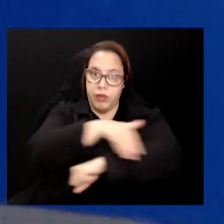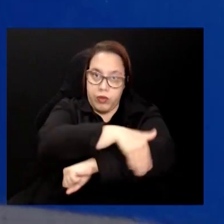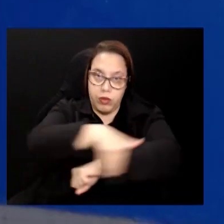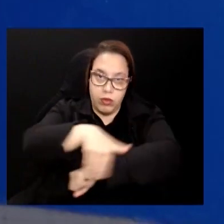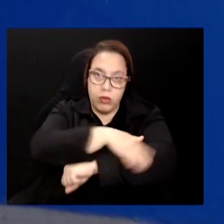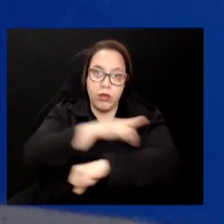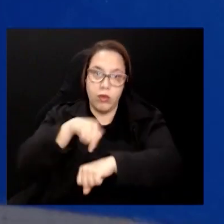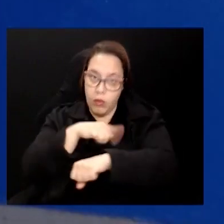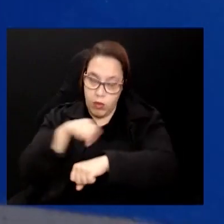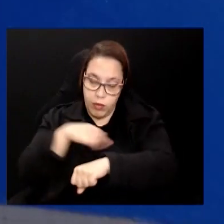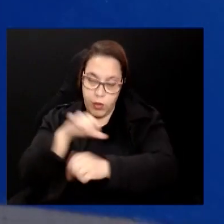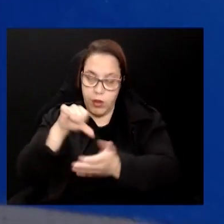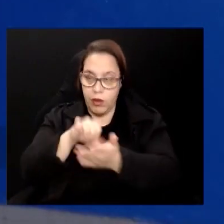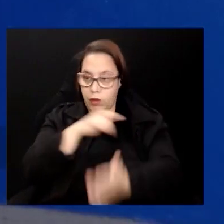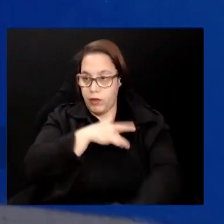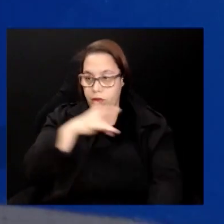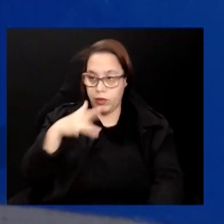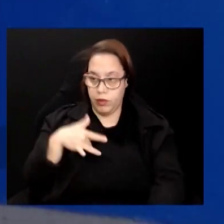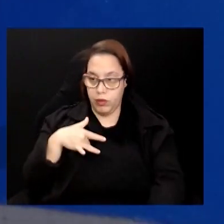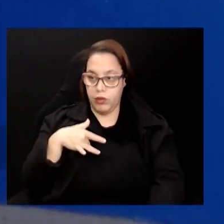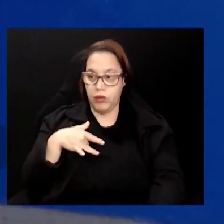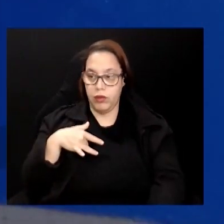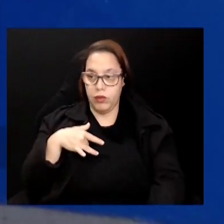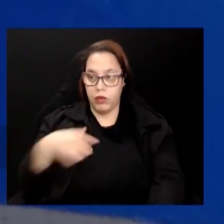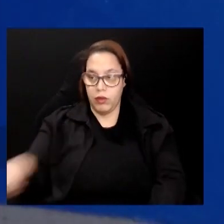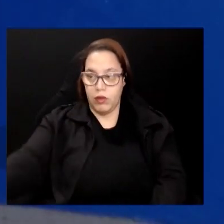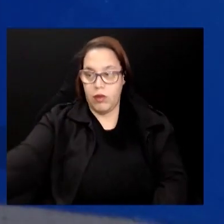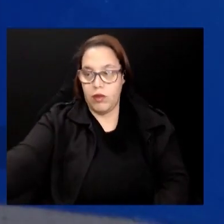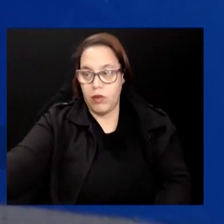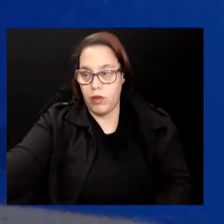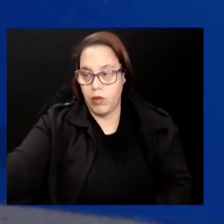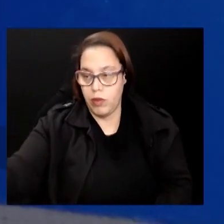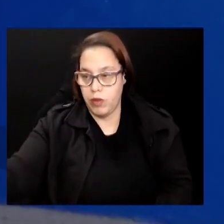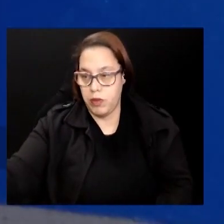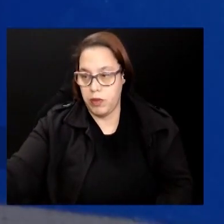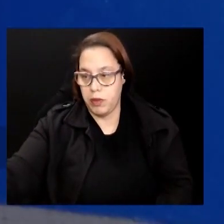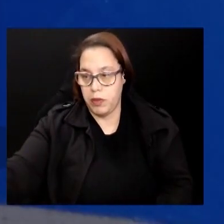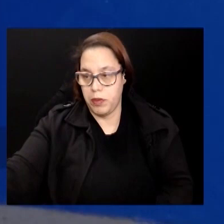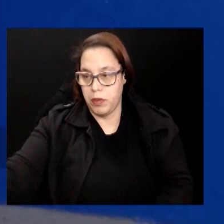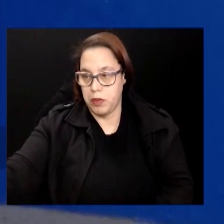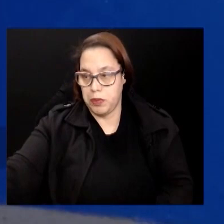centros de saúde, a pessoa pode acessar o site, que é o